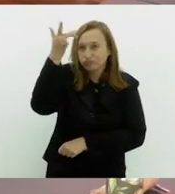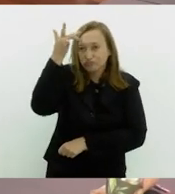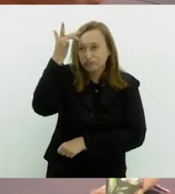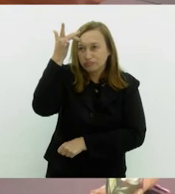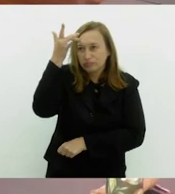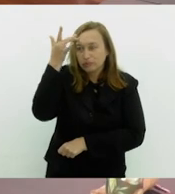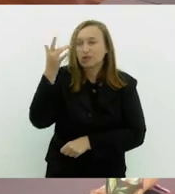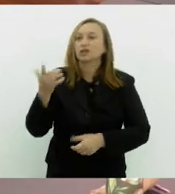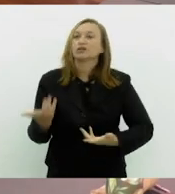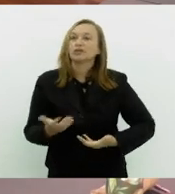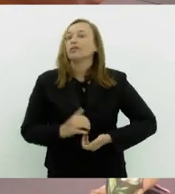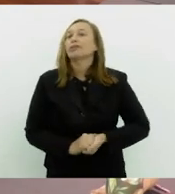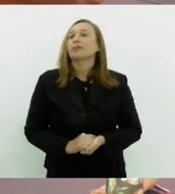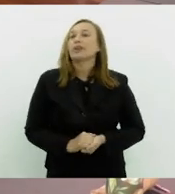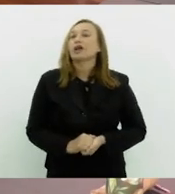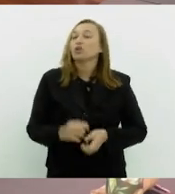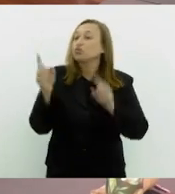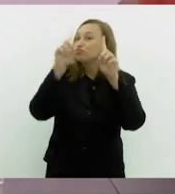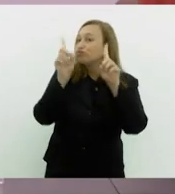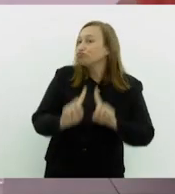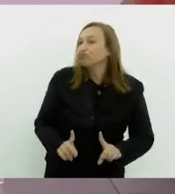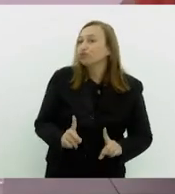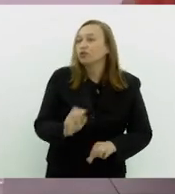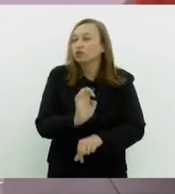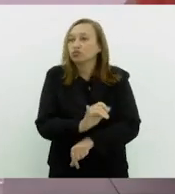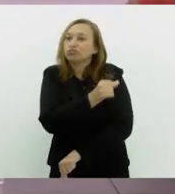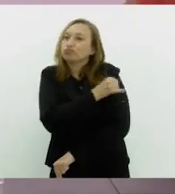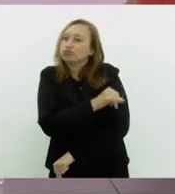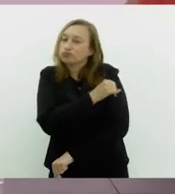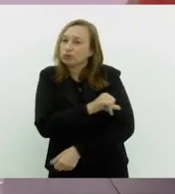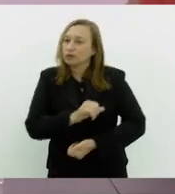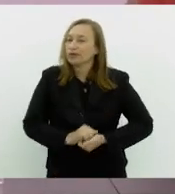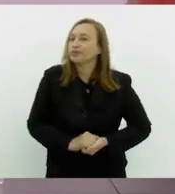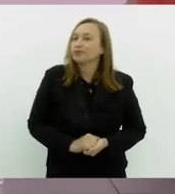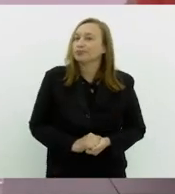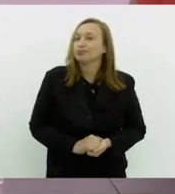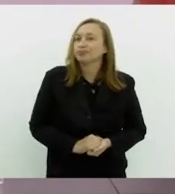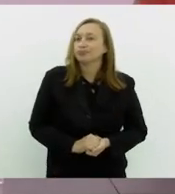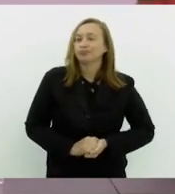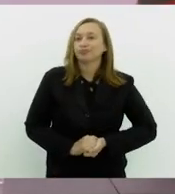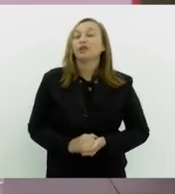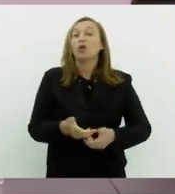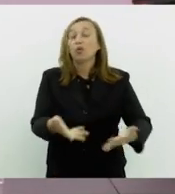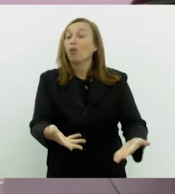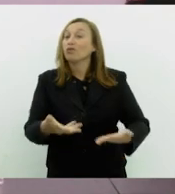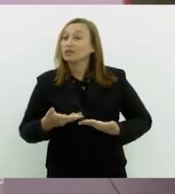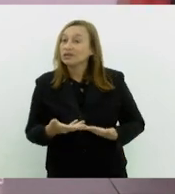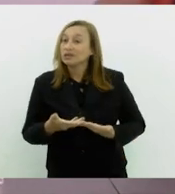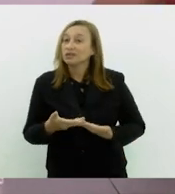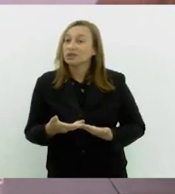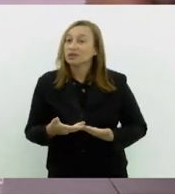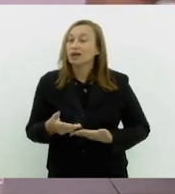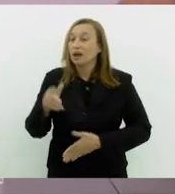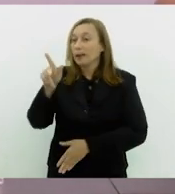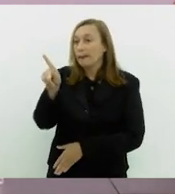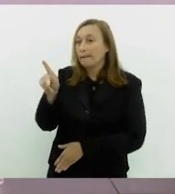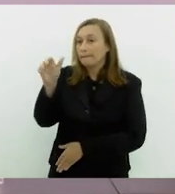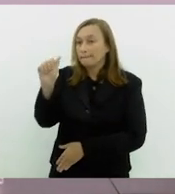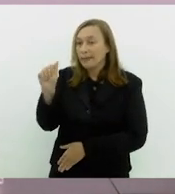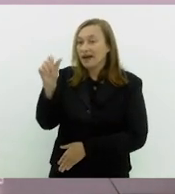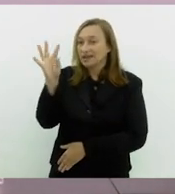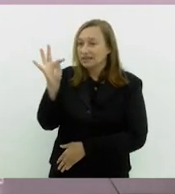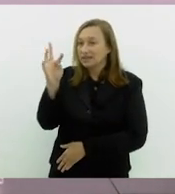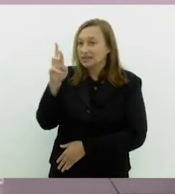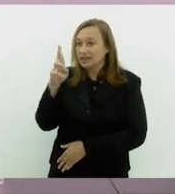e com Deficiência do Estado do Rio de Janeiro. Convidar a senhora Patrícia Leite